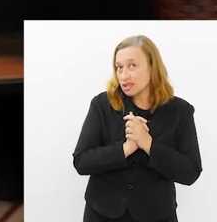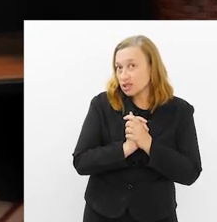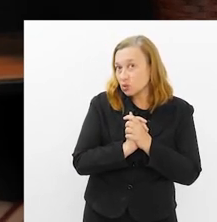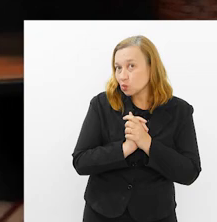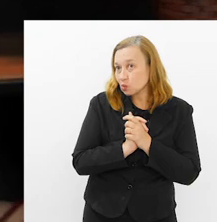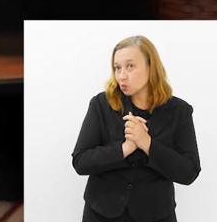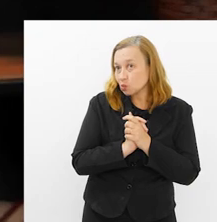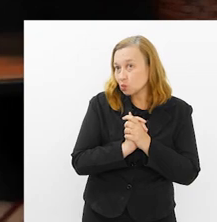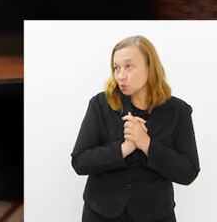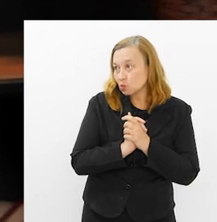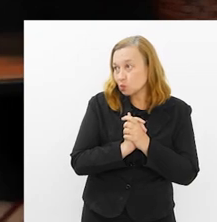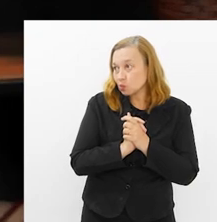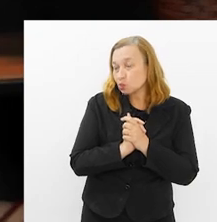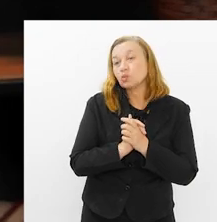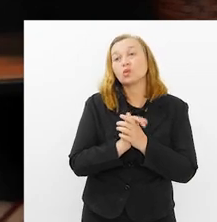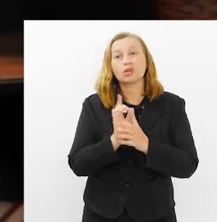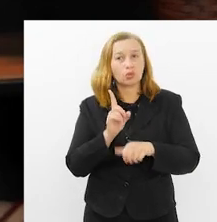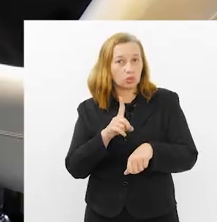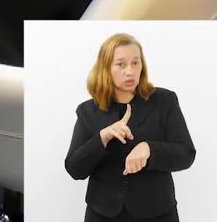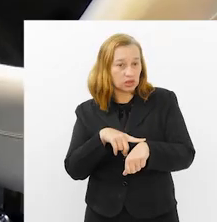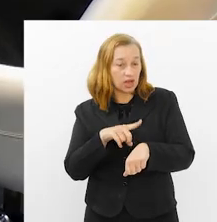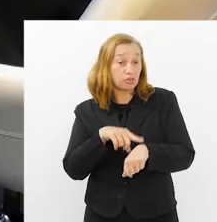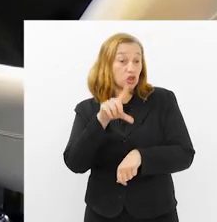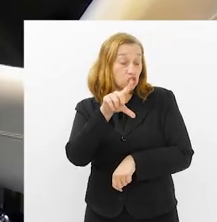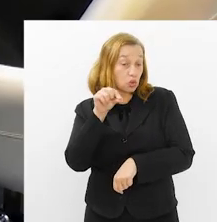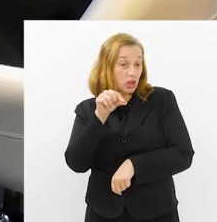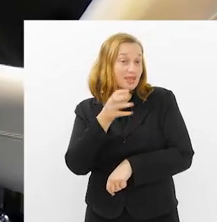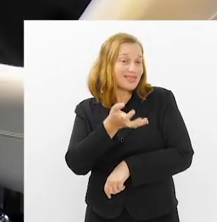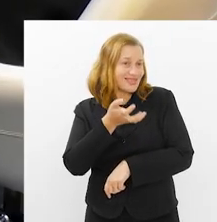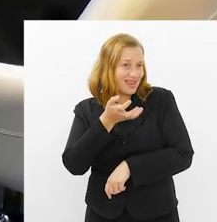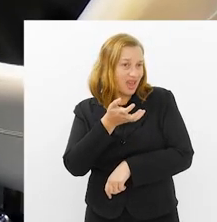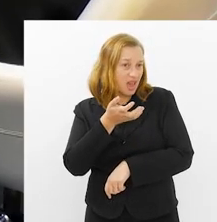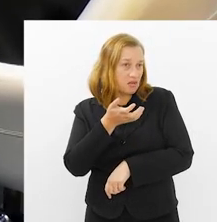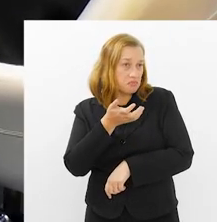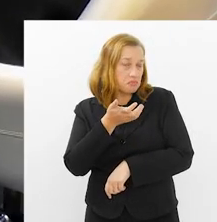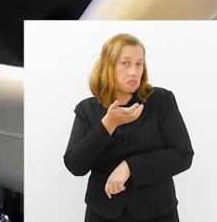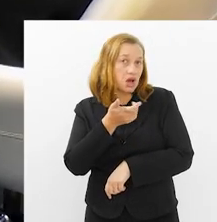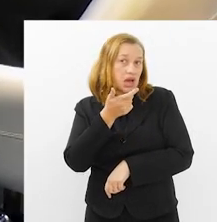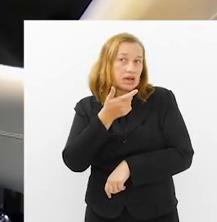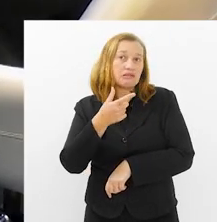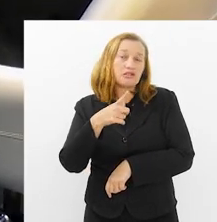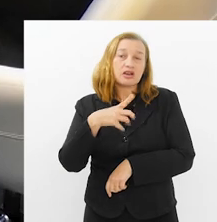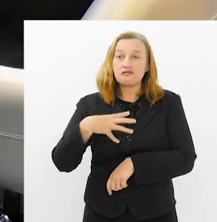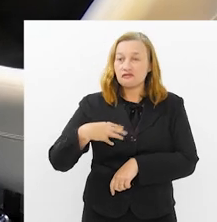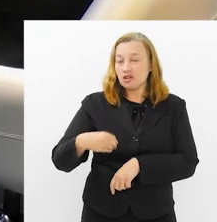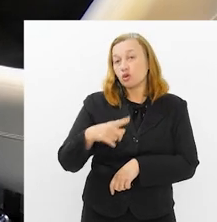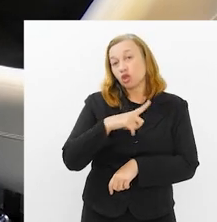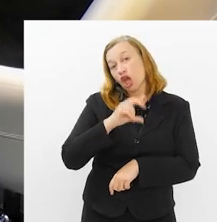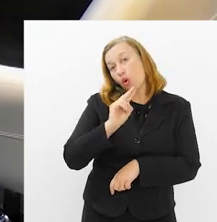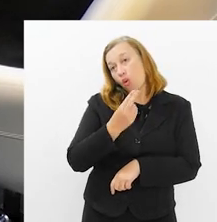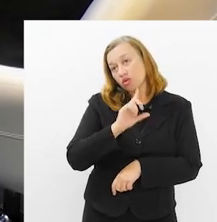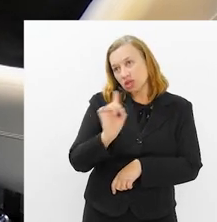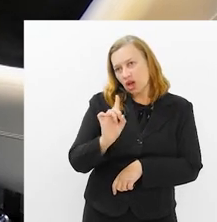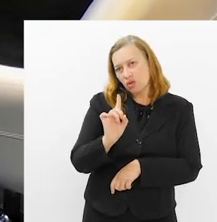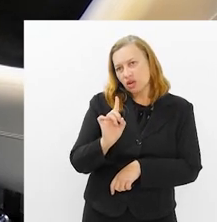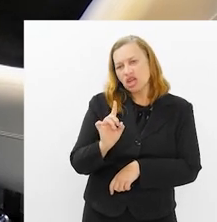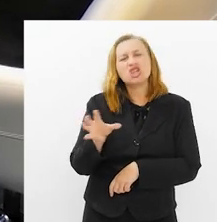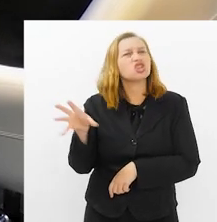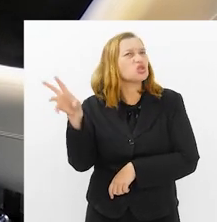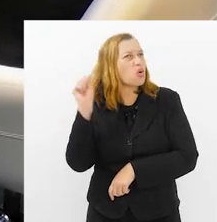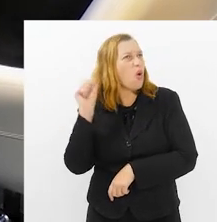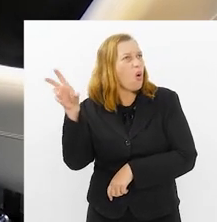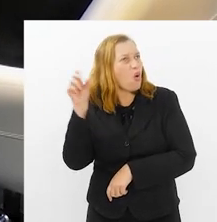né? Ela tem o tempo dela escolher se quer ou não ter filhos. E a gente